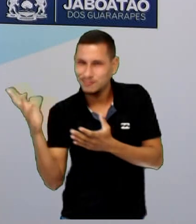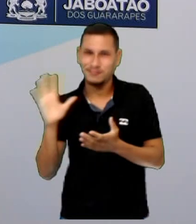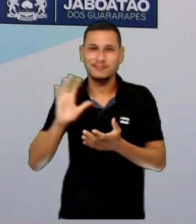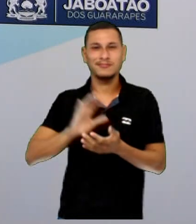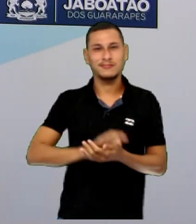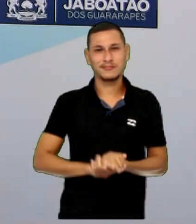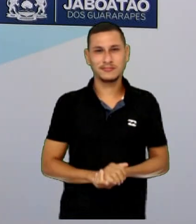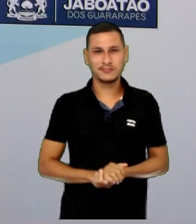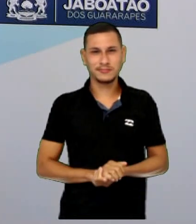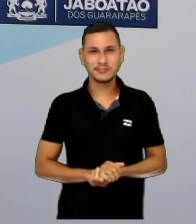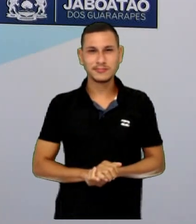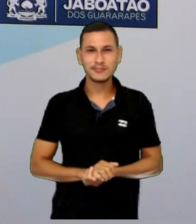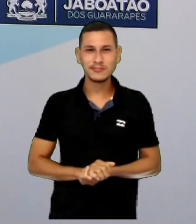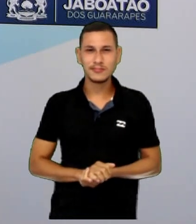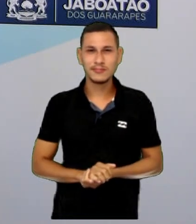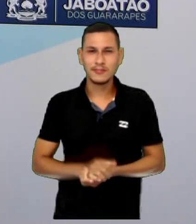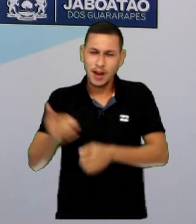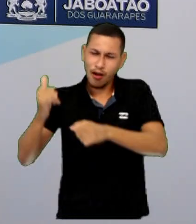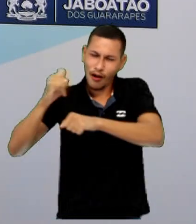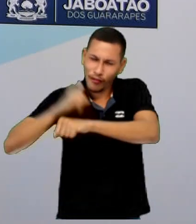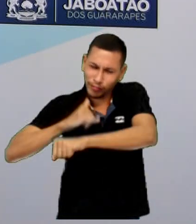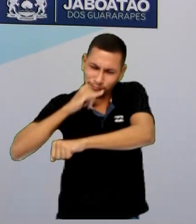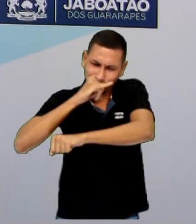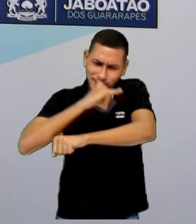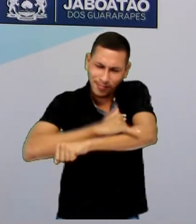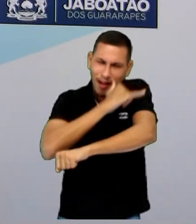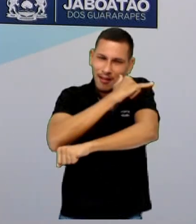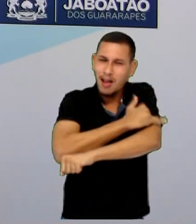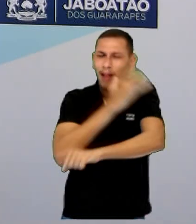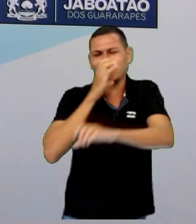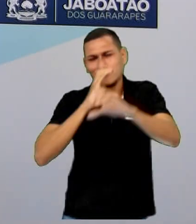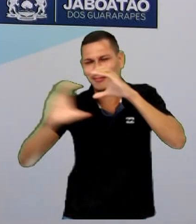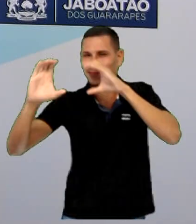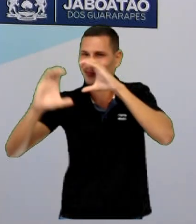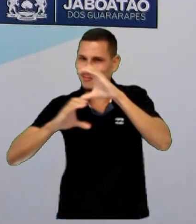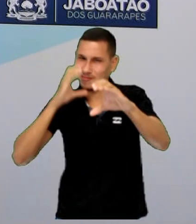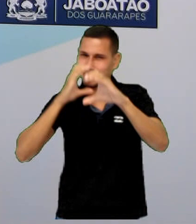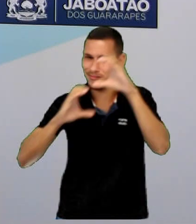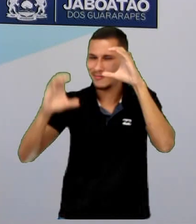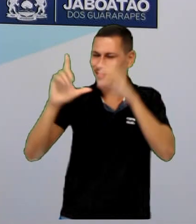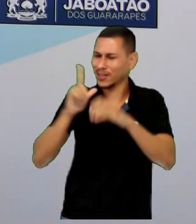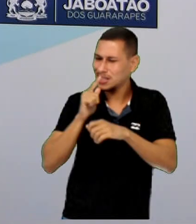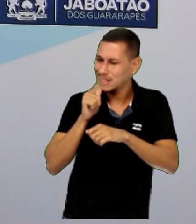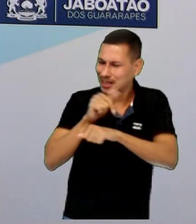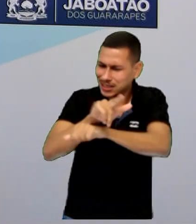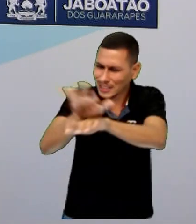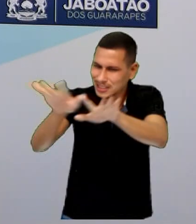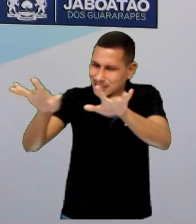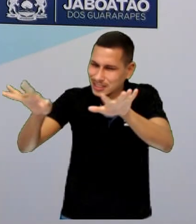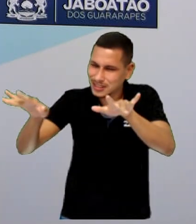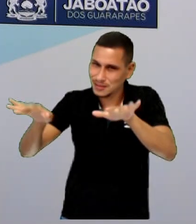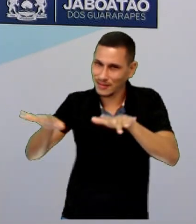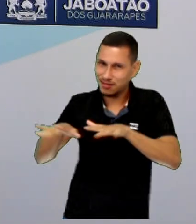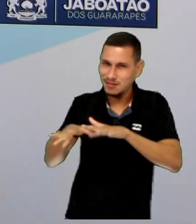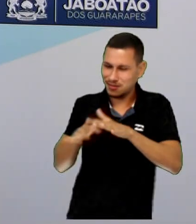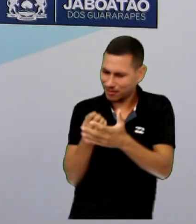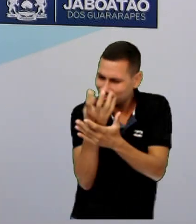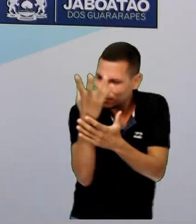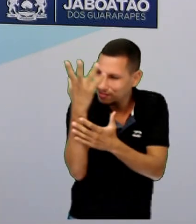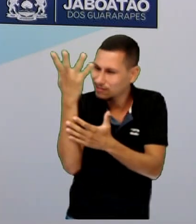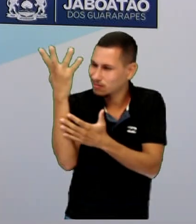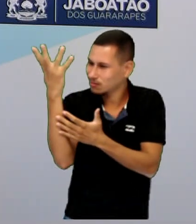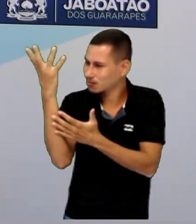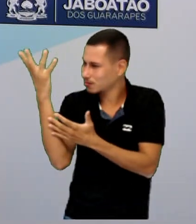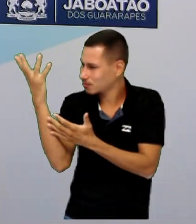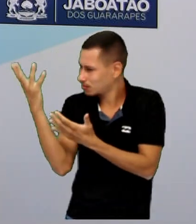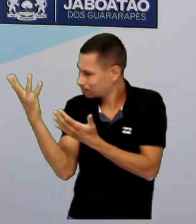10 pés. É assim que o sapo canta na lagoa, sua toada